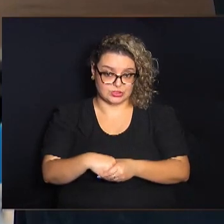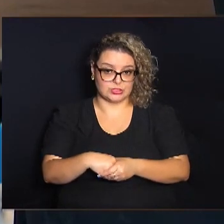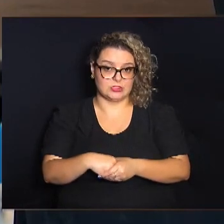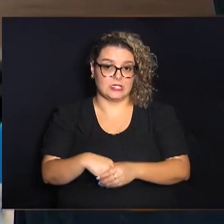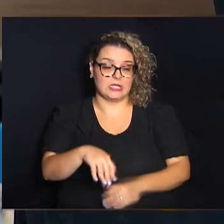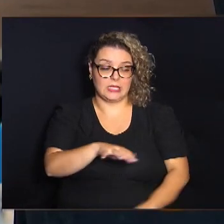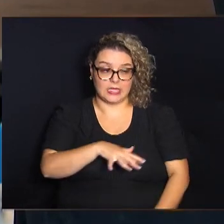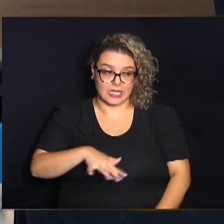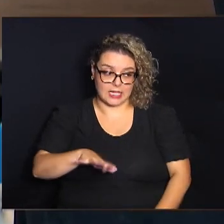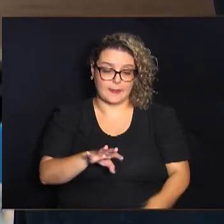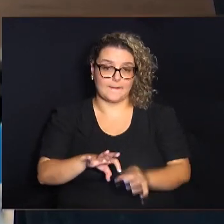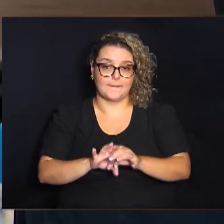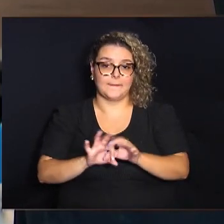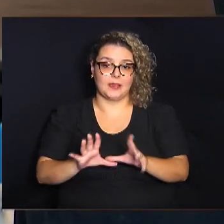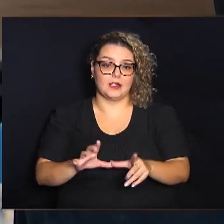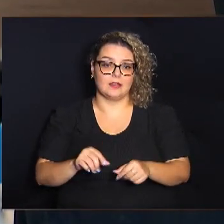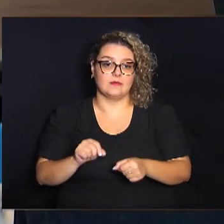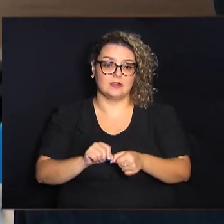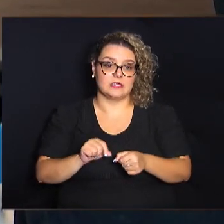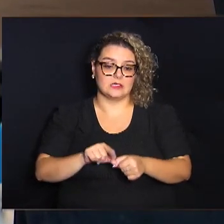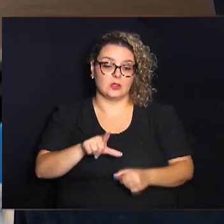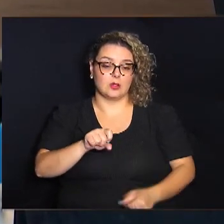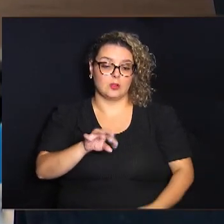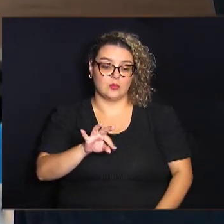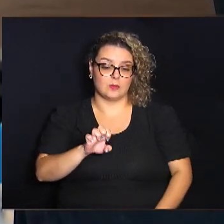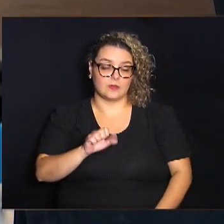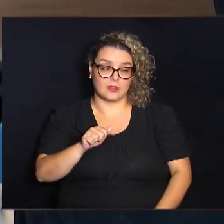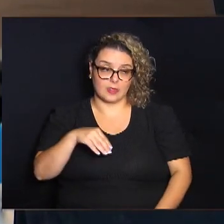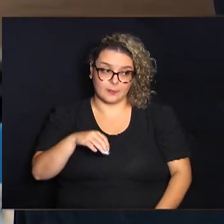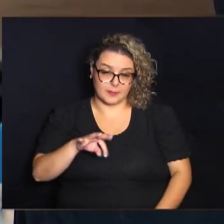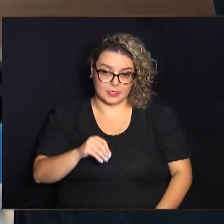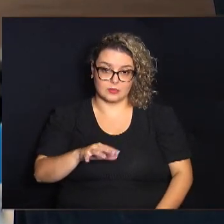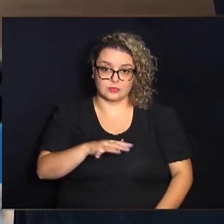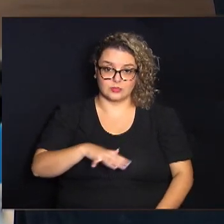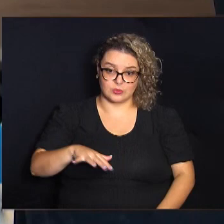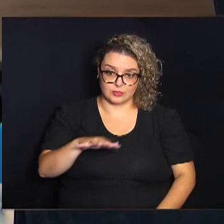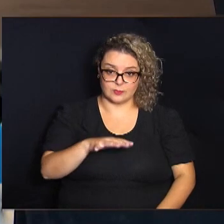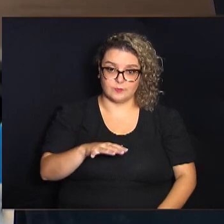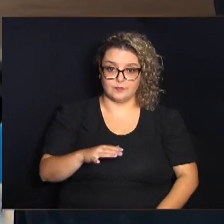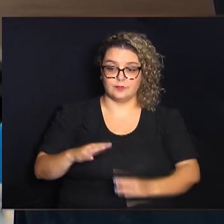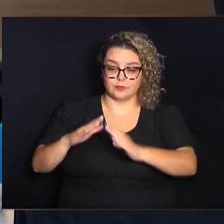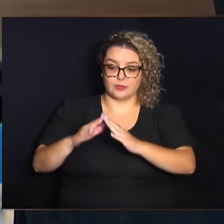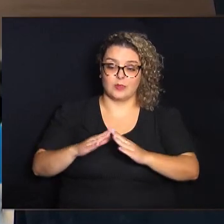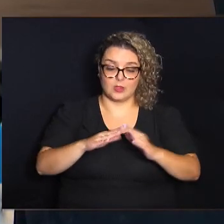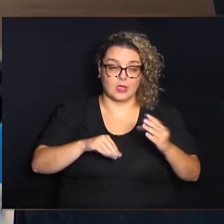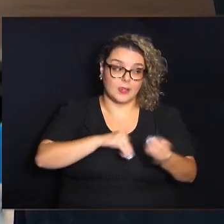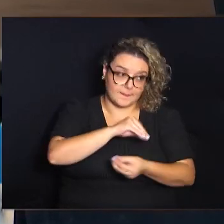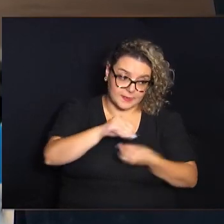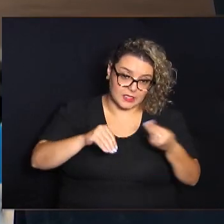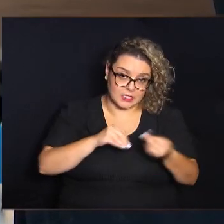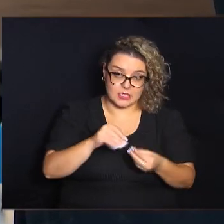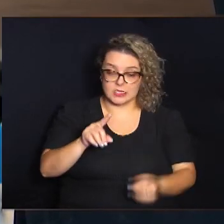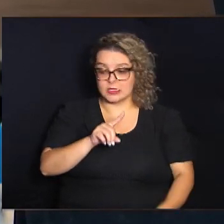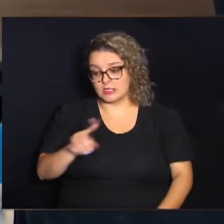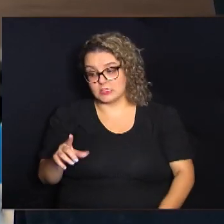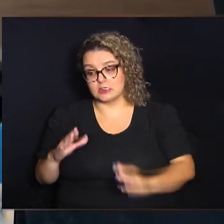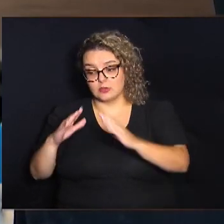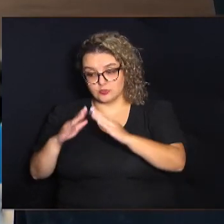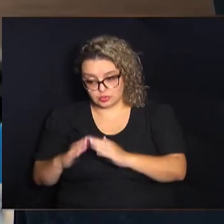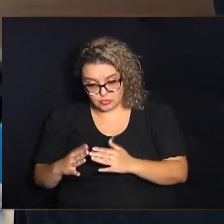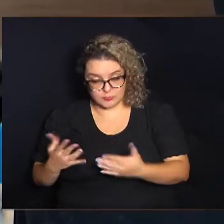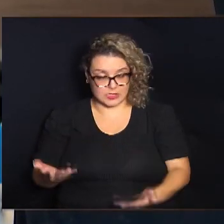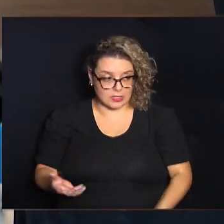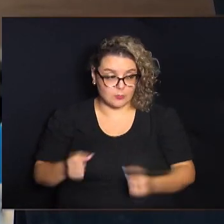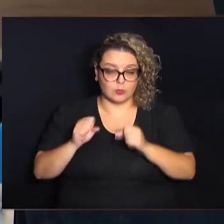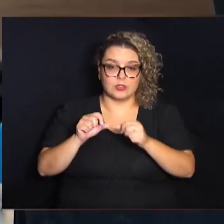que permitam a realização de loteamento nas modalidades residenciais, misto e não residencial, poderão